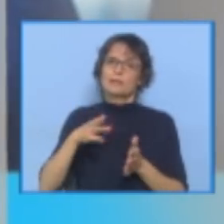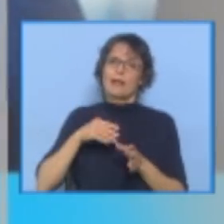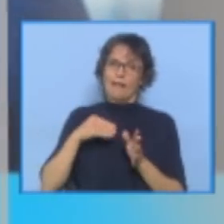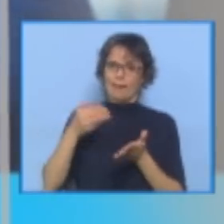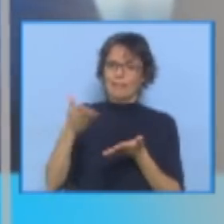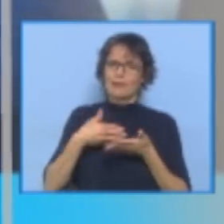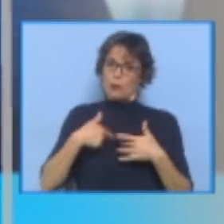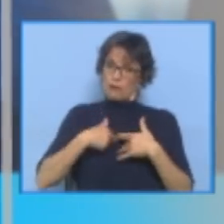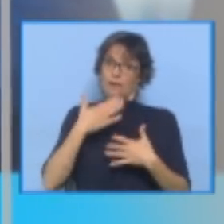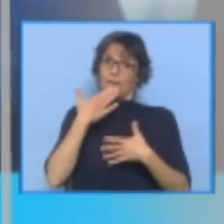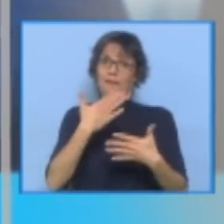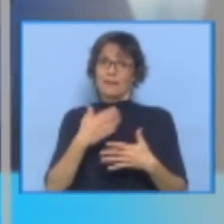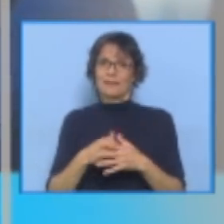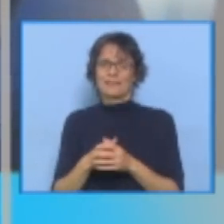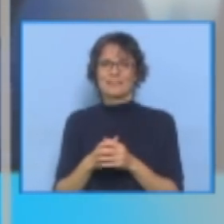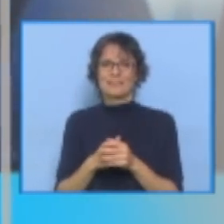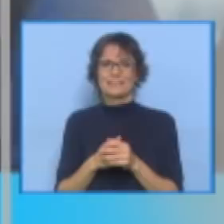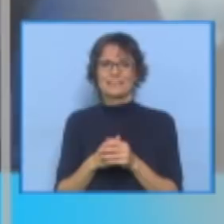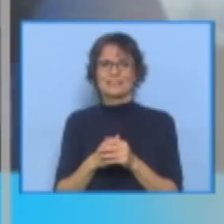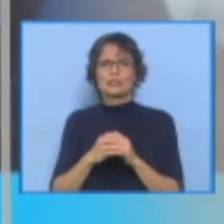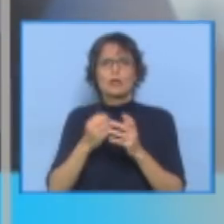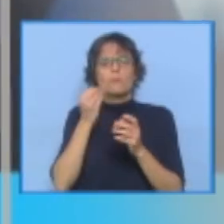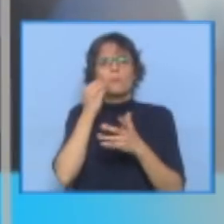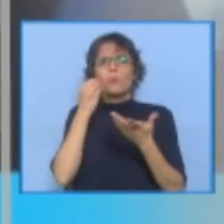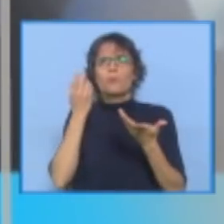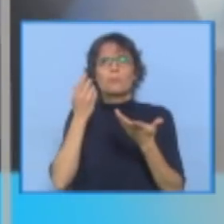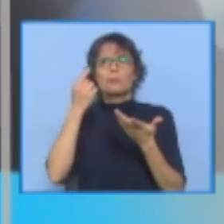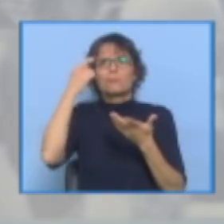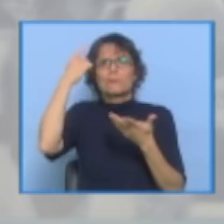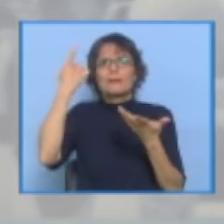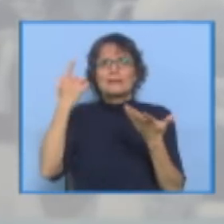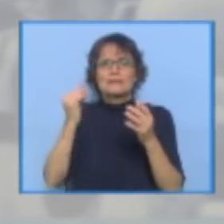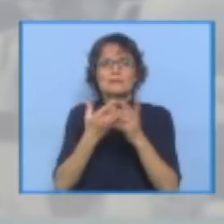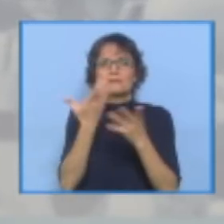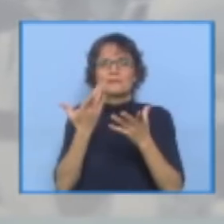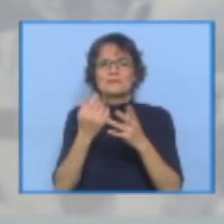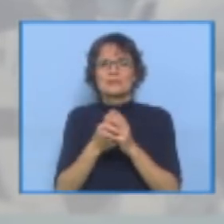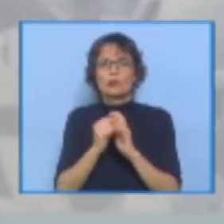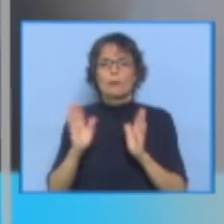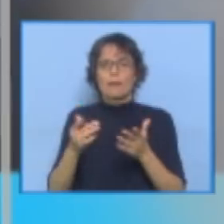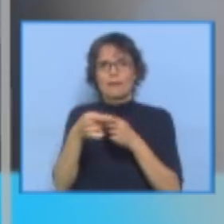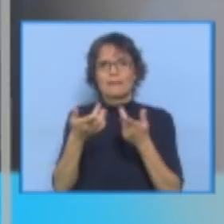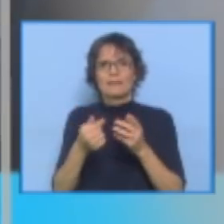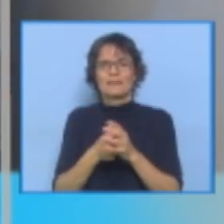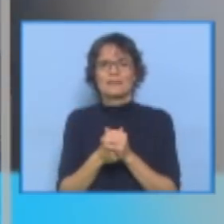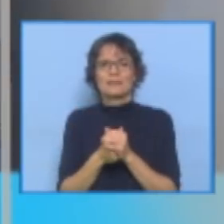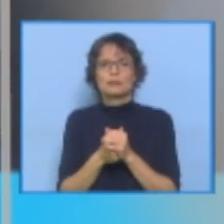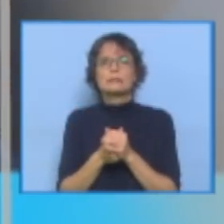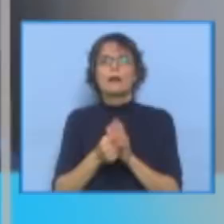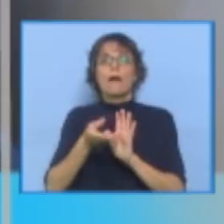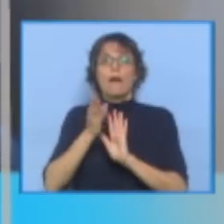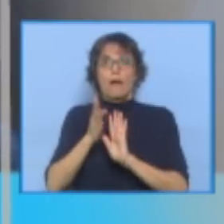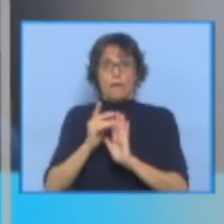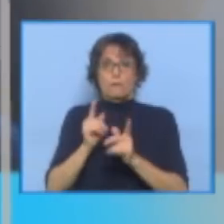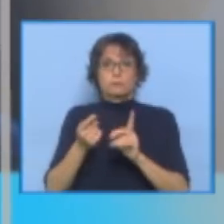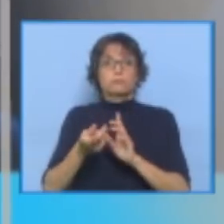estar neste programa. Eu é que agradeço, Paulo. Como é que nasceu esta iniciativa? Esta iniciativa já nasceu há 3